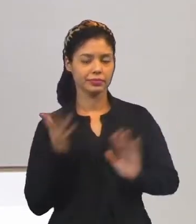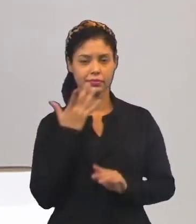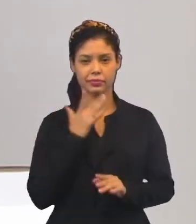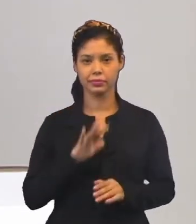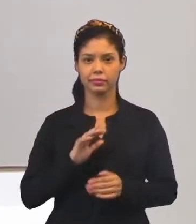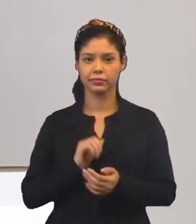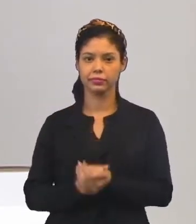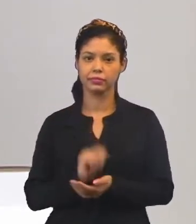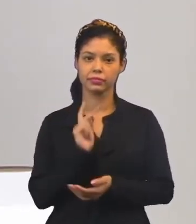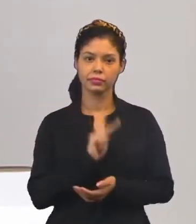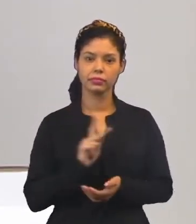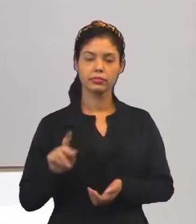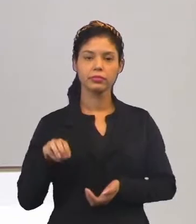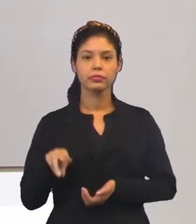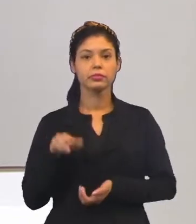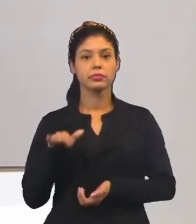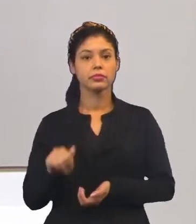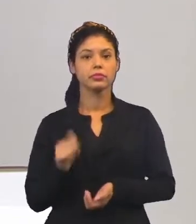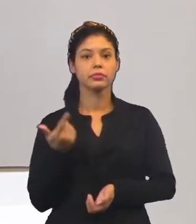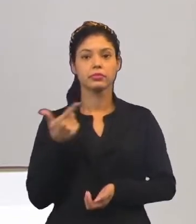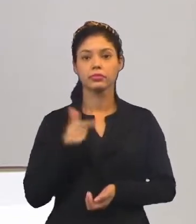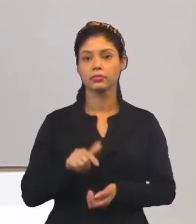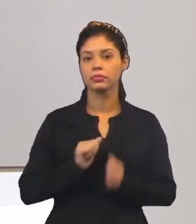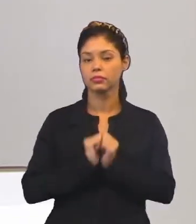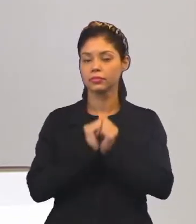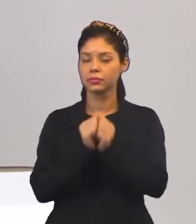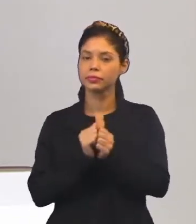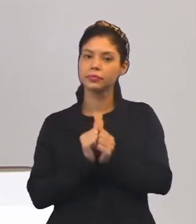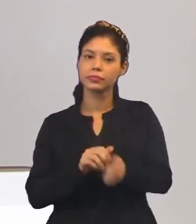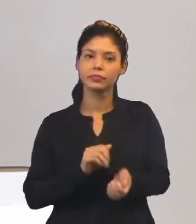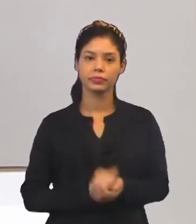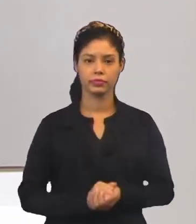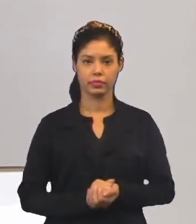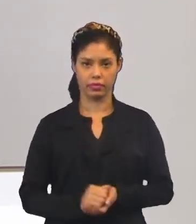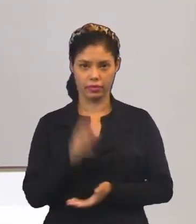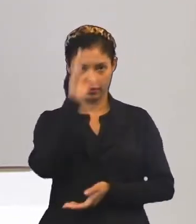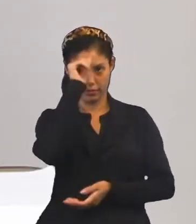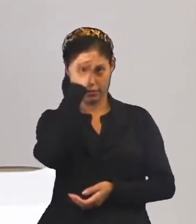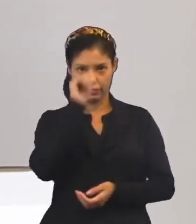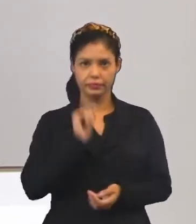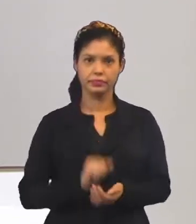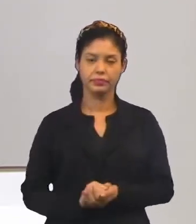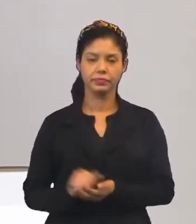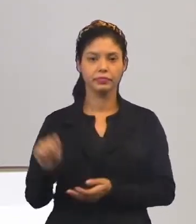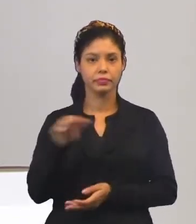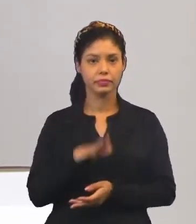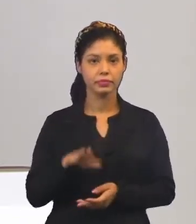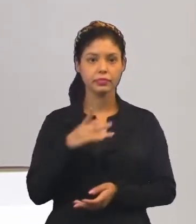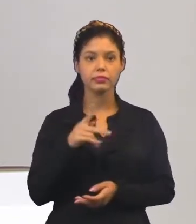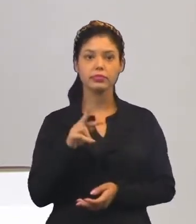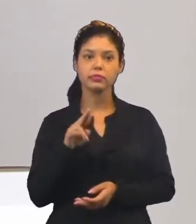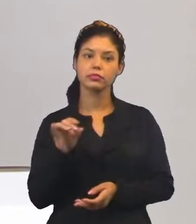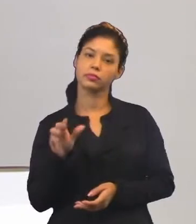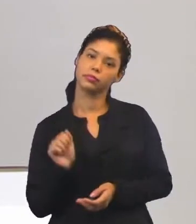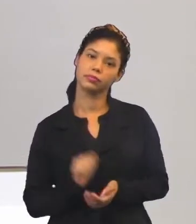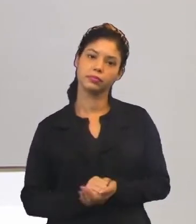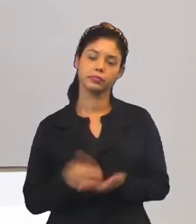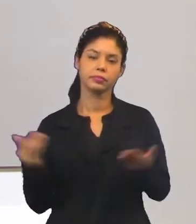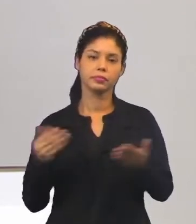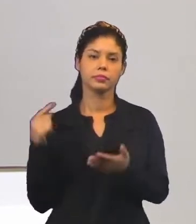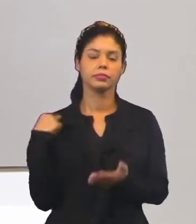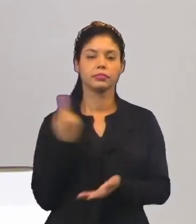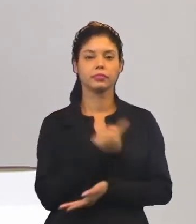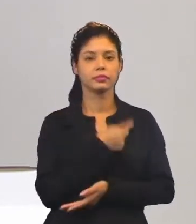Olá, crianças, eu sou a professora Marina, estamos de volta aqui, nós estamos aprendendo sobre áreas e perímetros e nós vamos ver